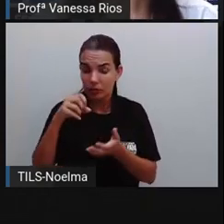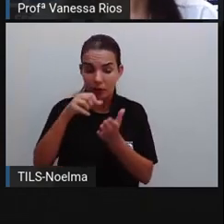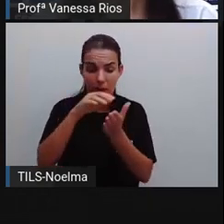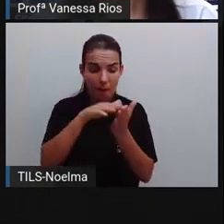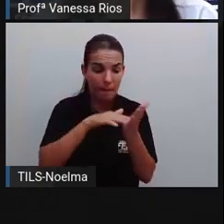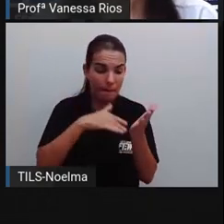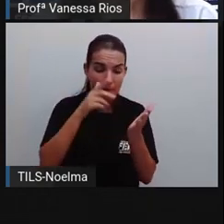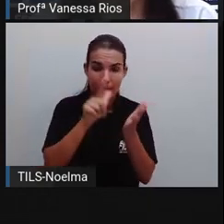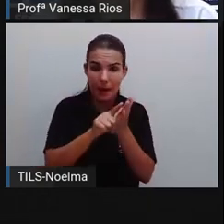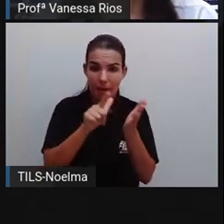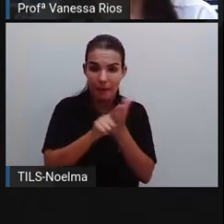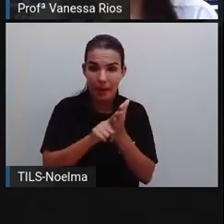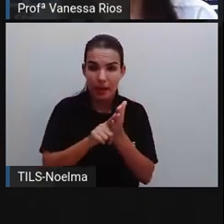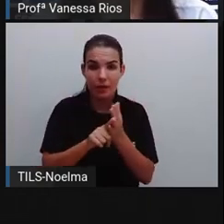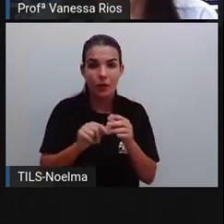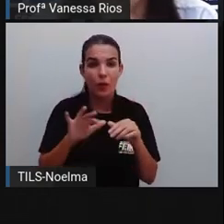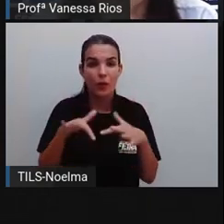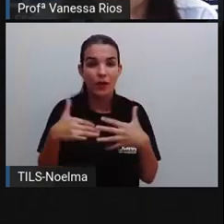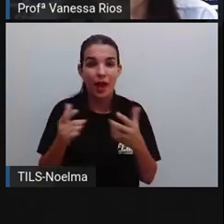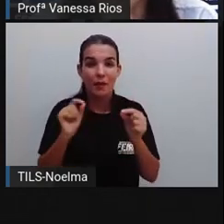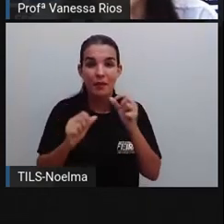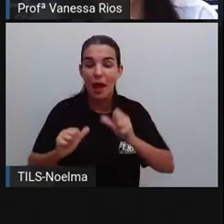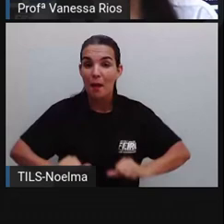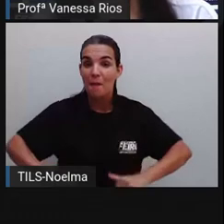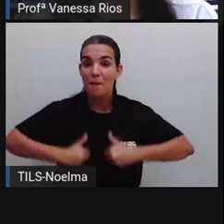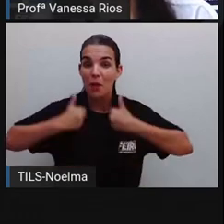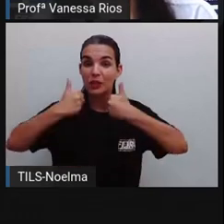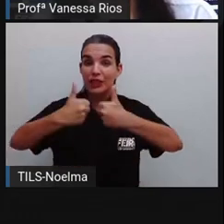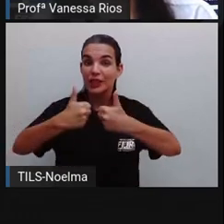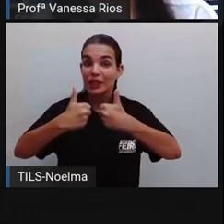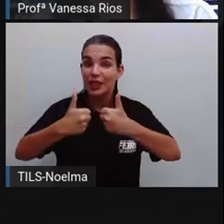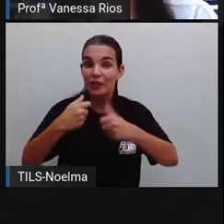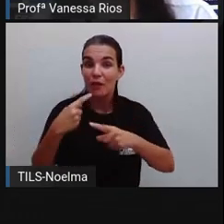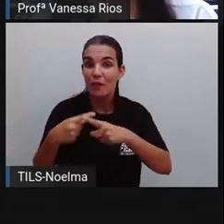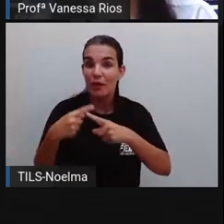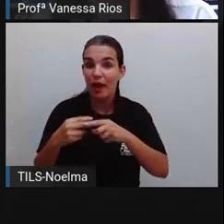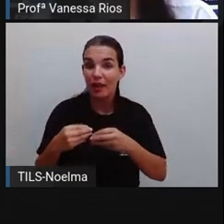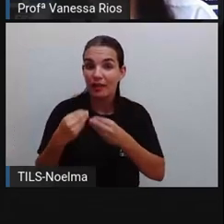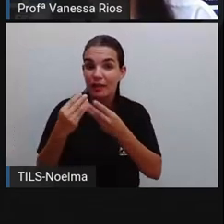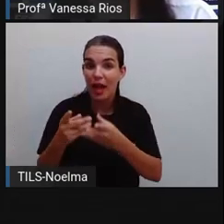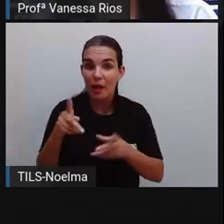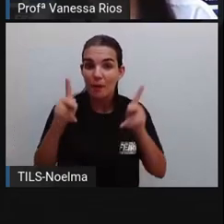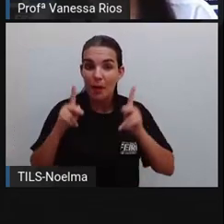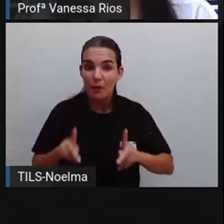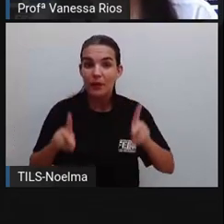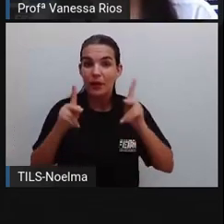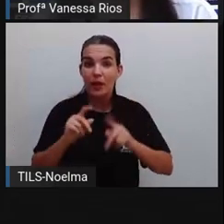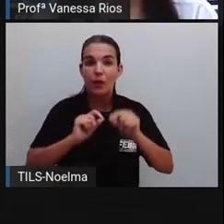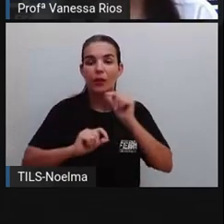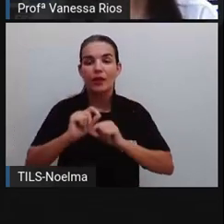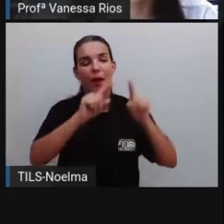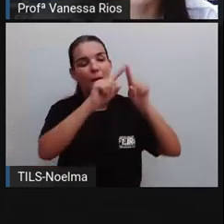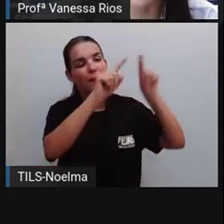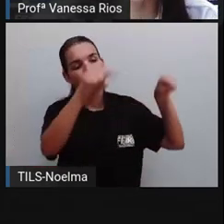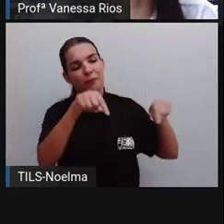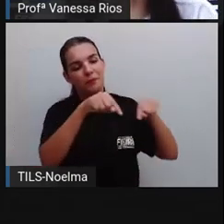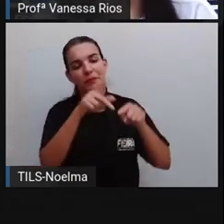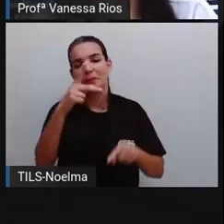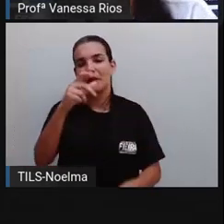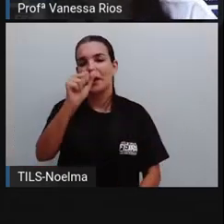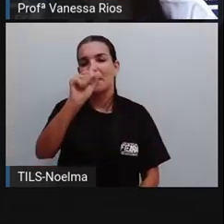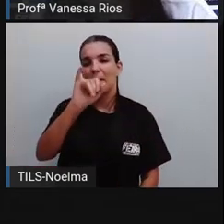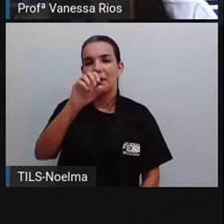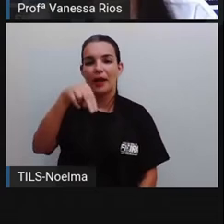por um gerador solar é muito positivo e é proporcionado pelo que popularmente conhecido como painel solar